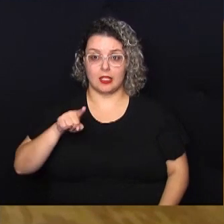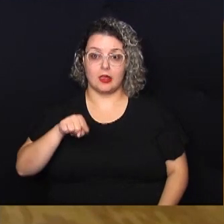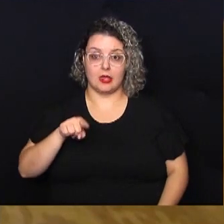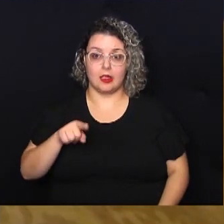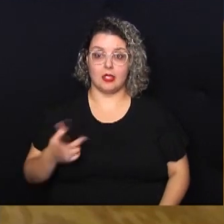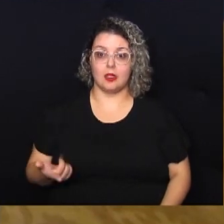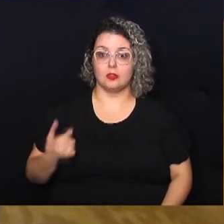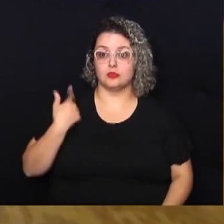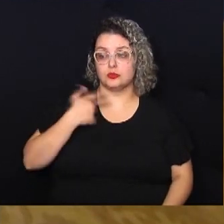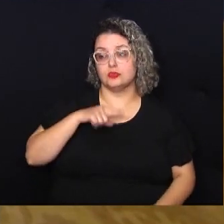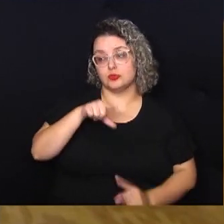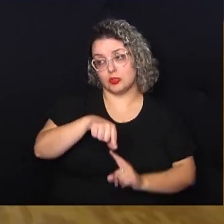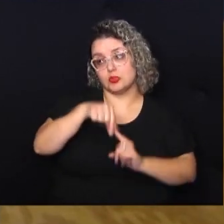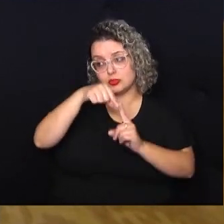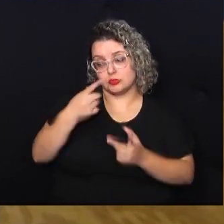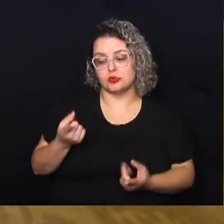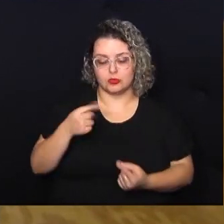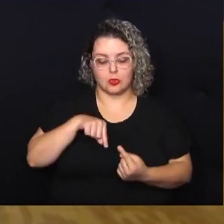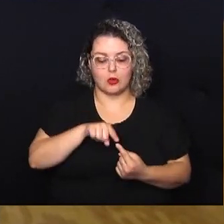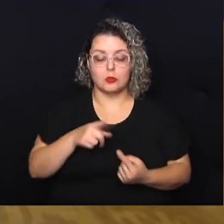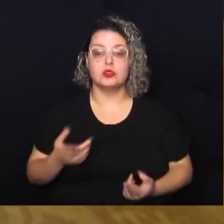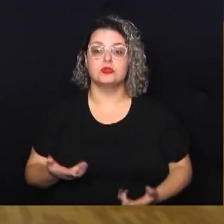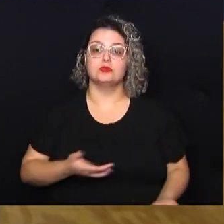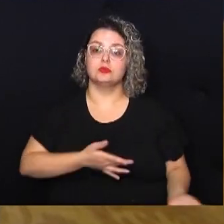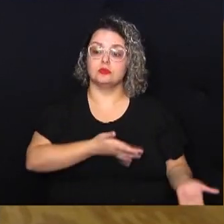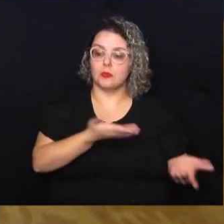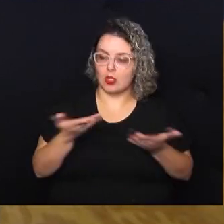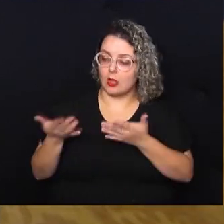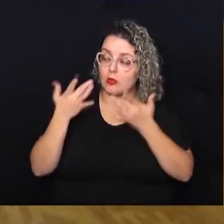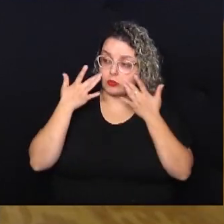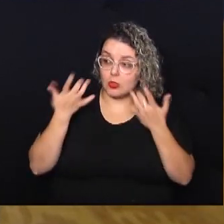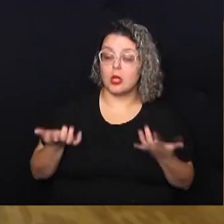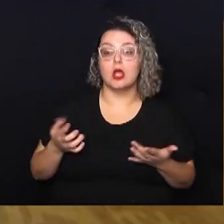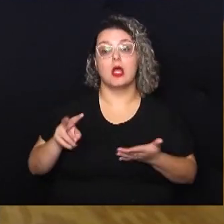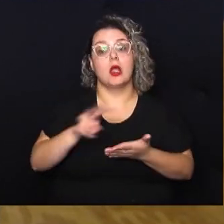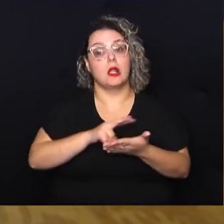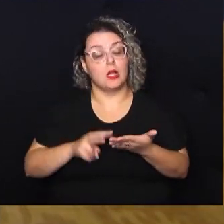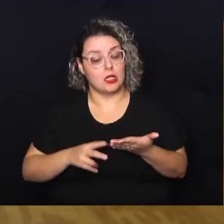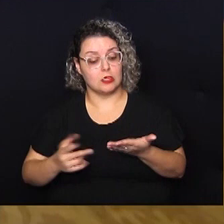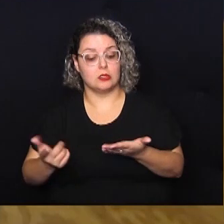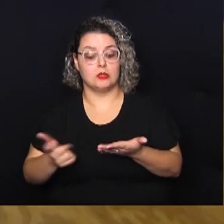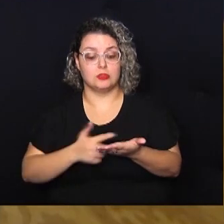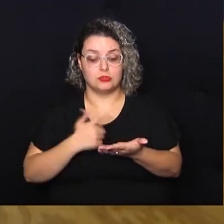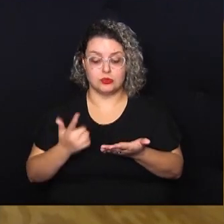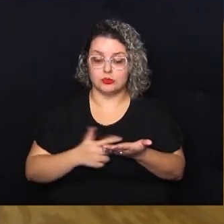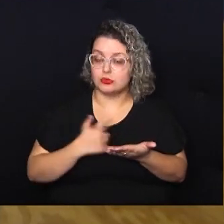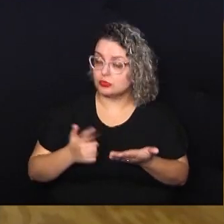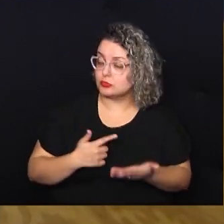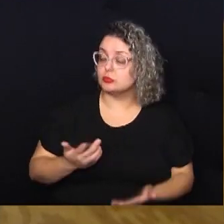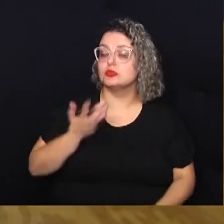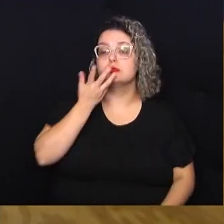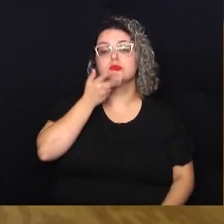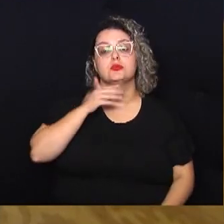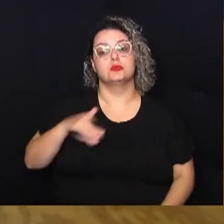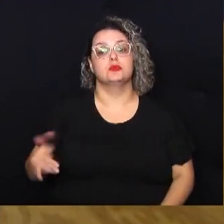Um dos nossos objetivos com o espetáculo é trabalhar a leitura na infância, a alfabetização,